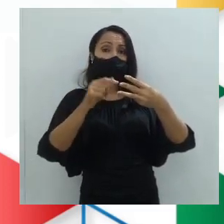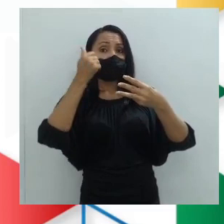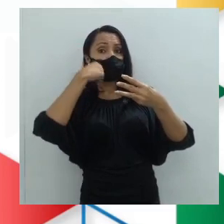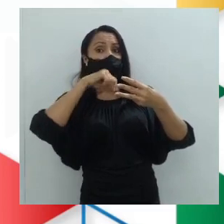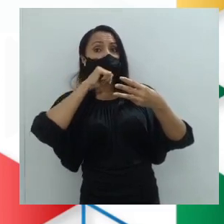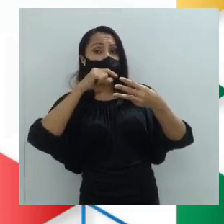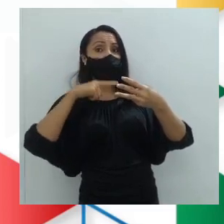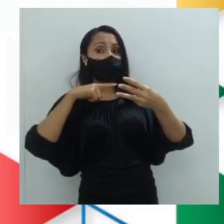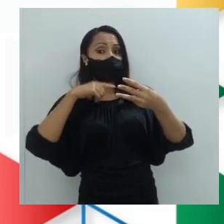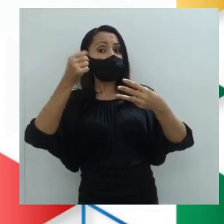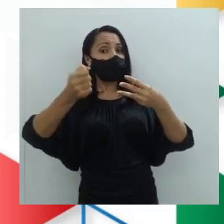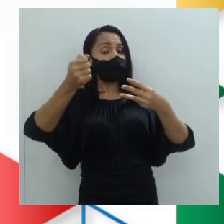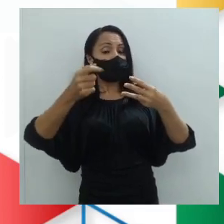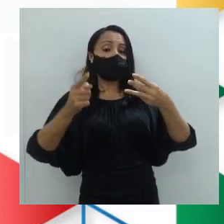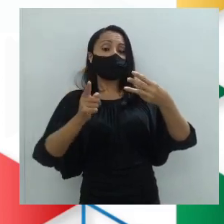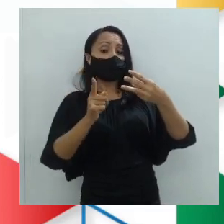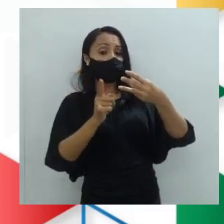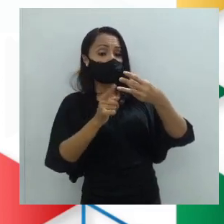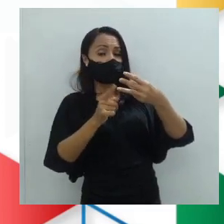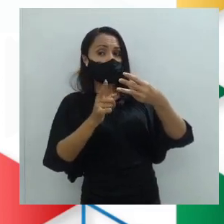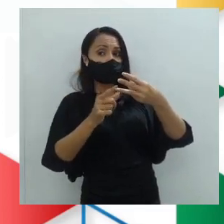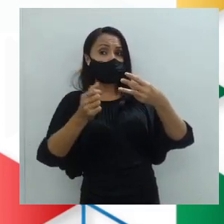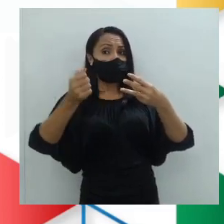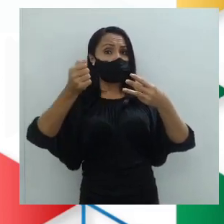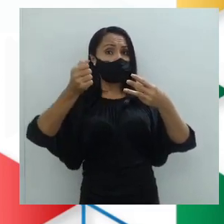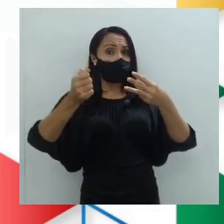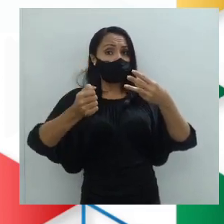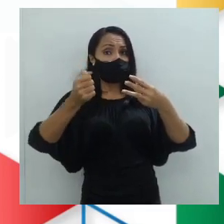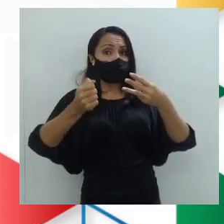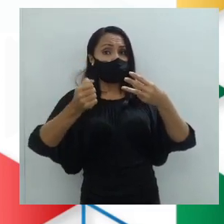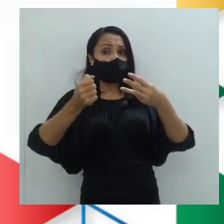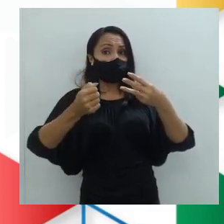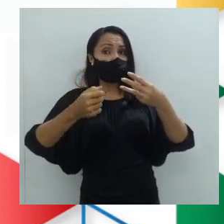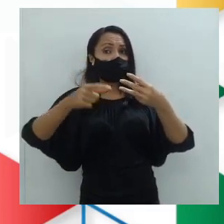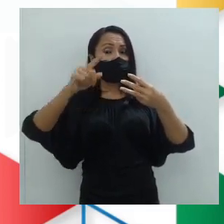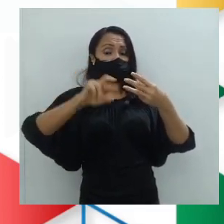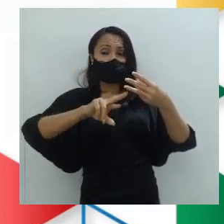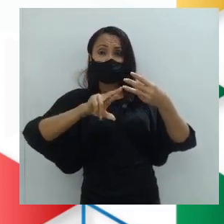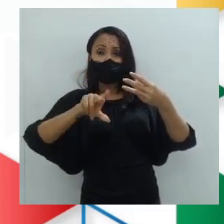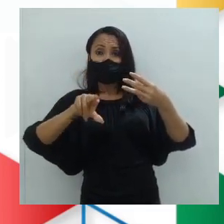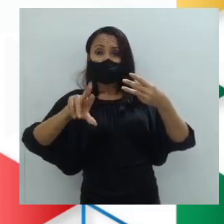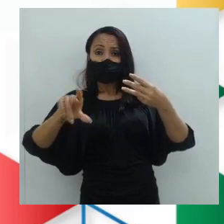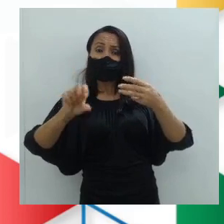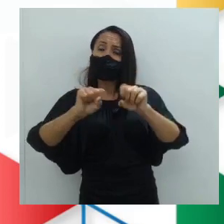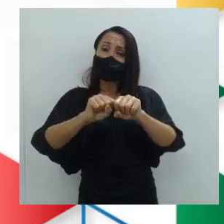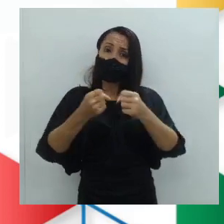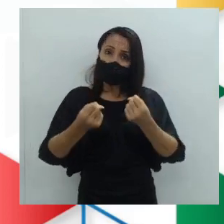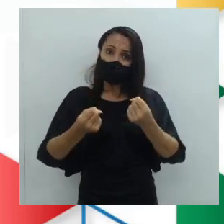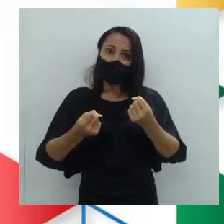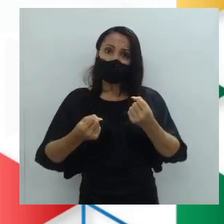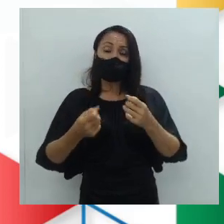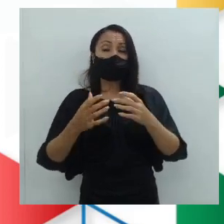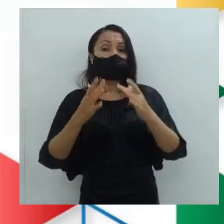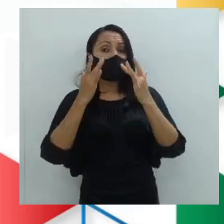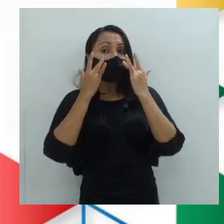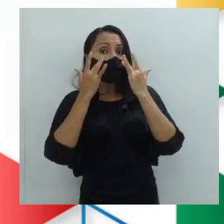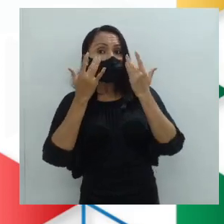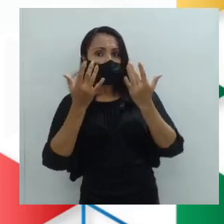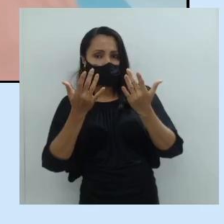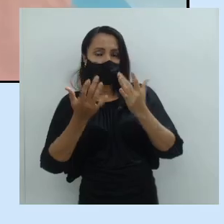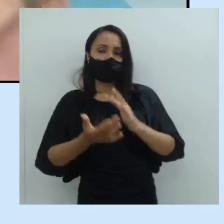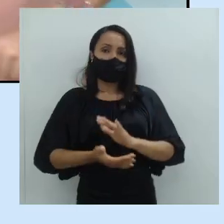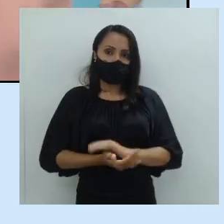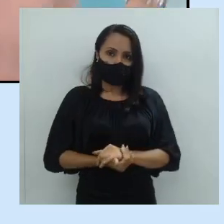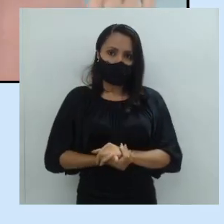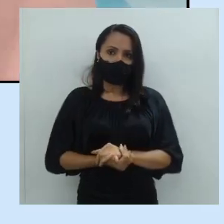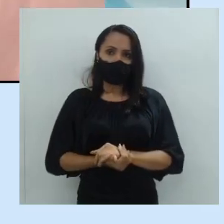possui um carro. Terceiro, carros são tipo de coisas que quebram. Prestem bem atenção. Olhando para mim, mais